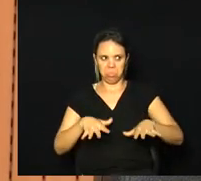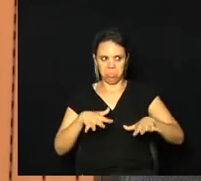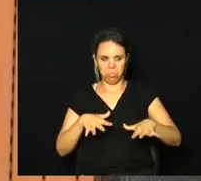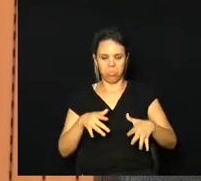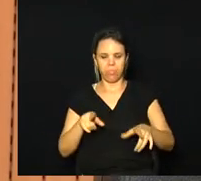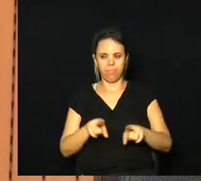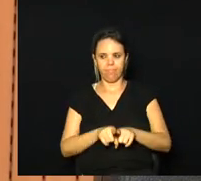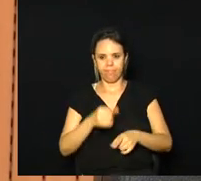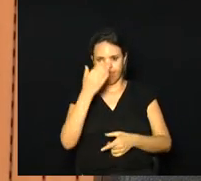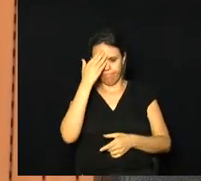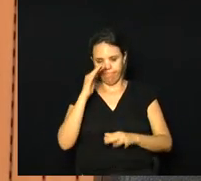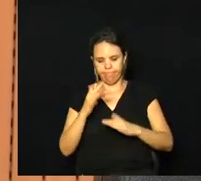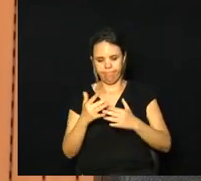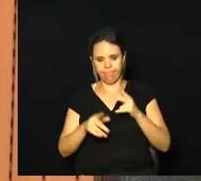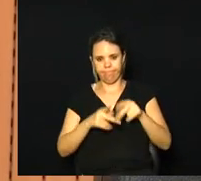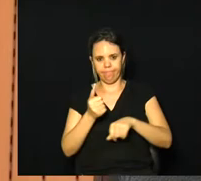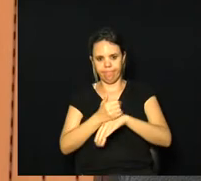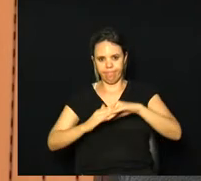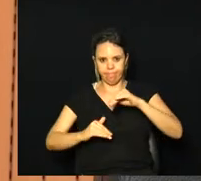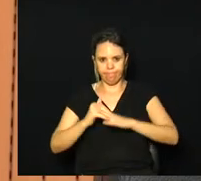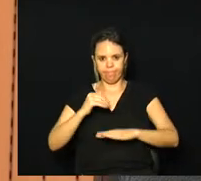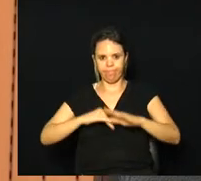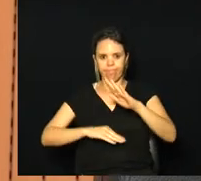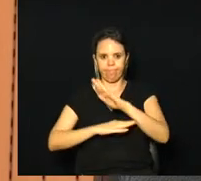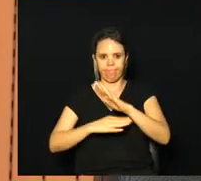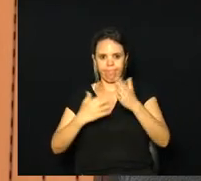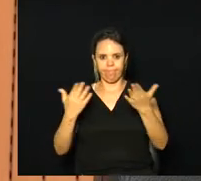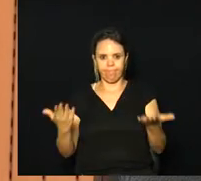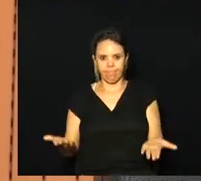também agradecer aos profissionais aqui dessa casa,